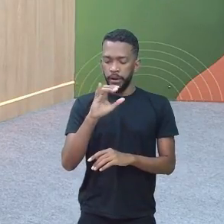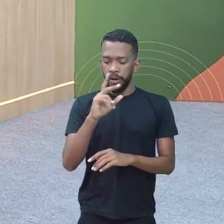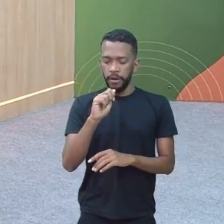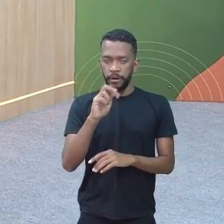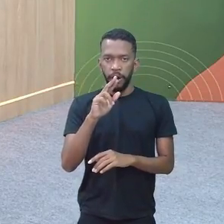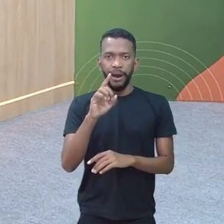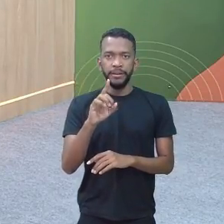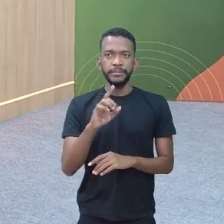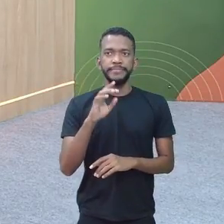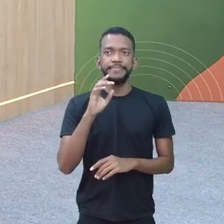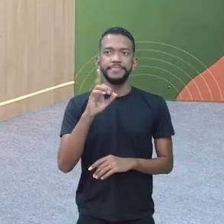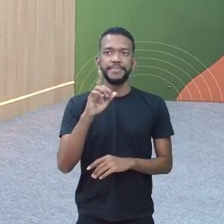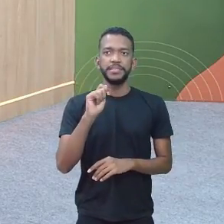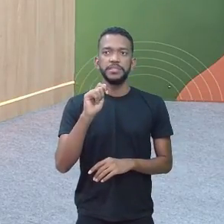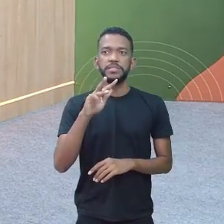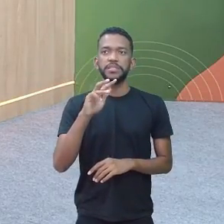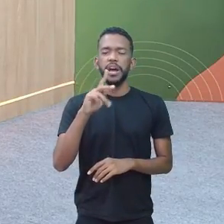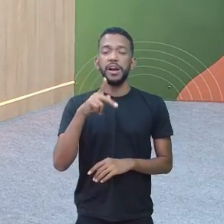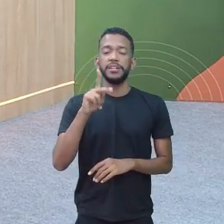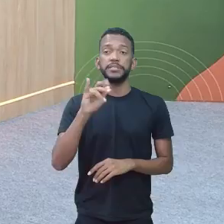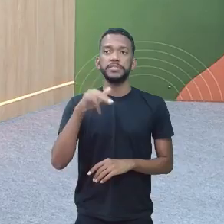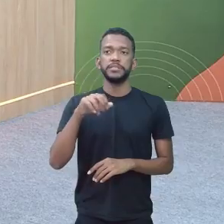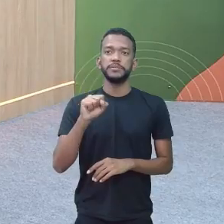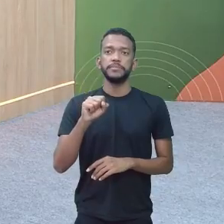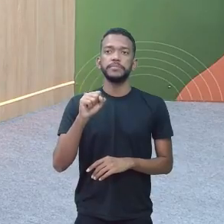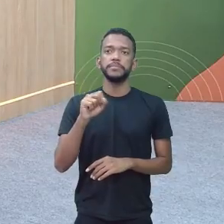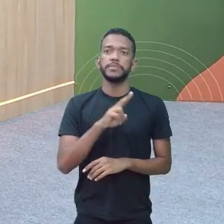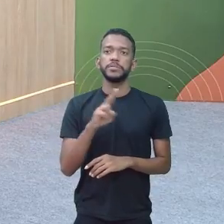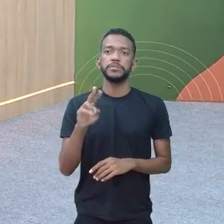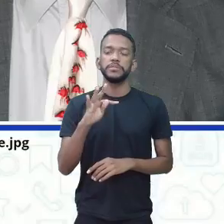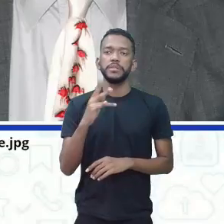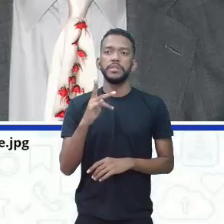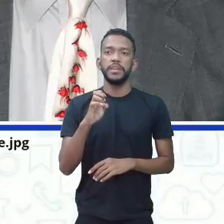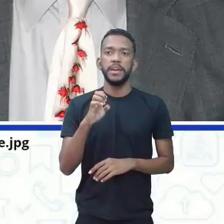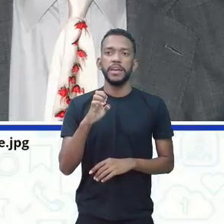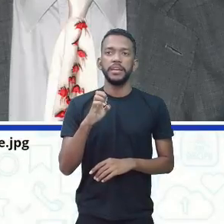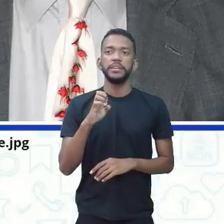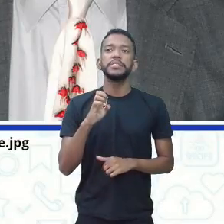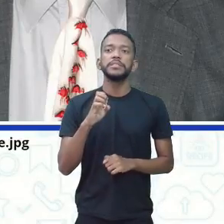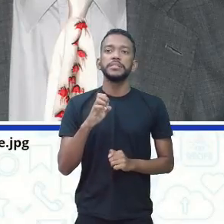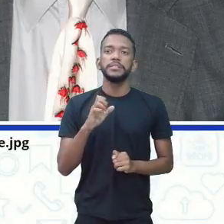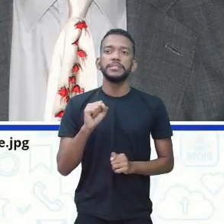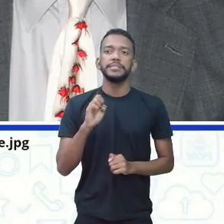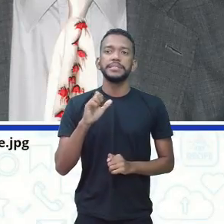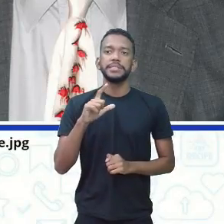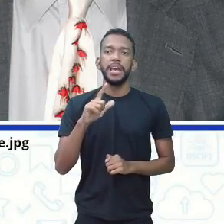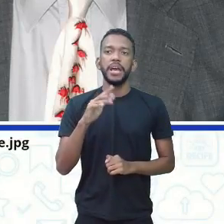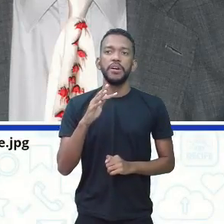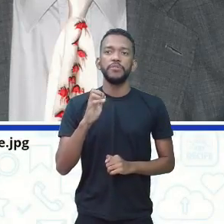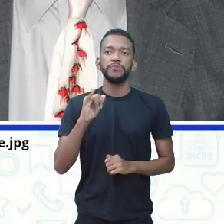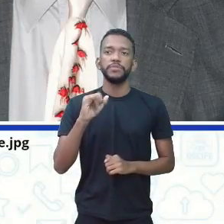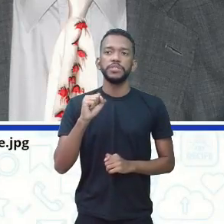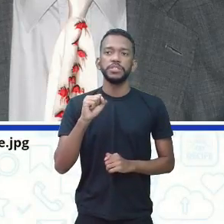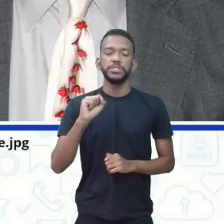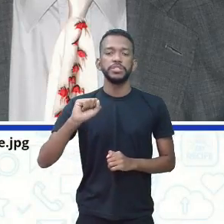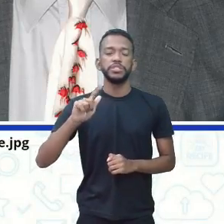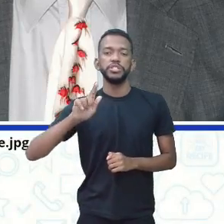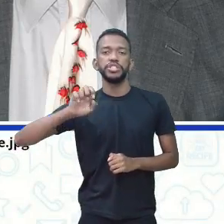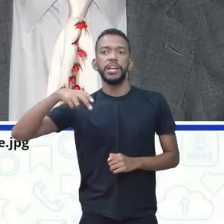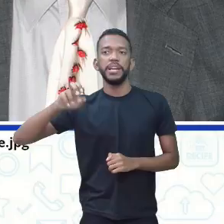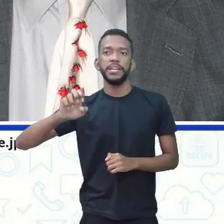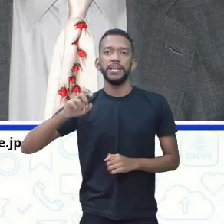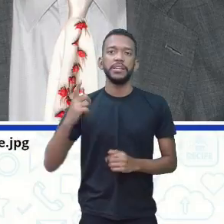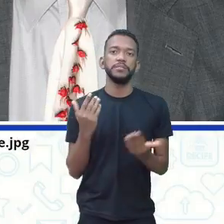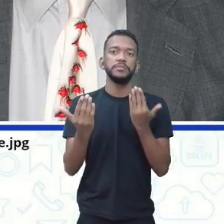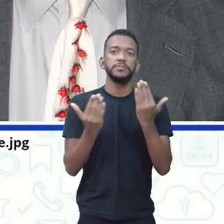em 1976, no livro The Selfish Gene, o gene egoísta, em comparação com o gene e o código